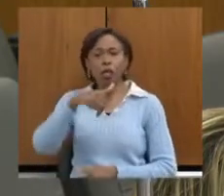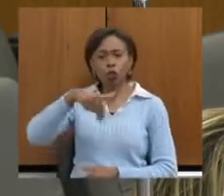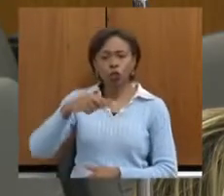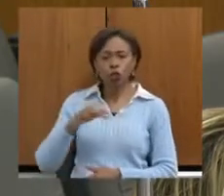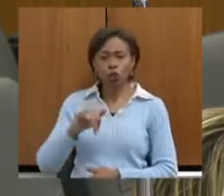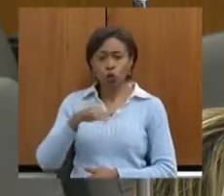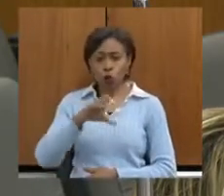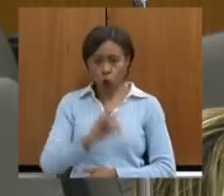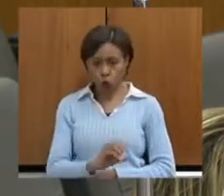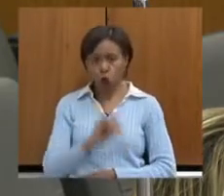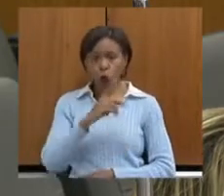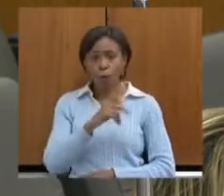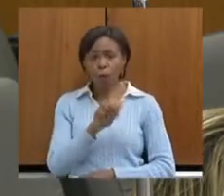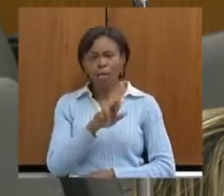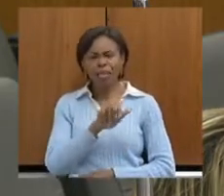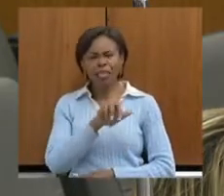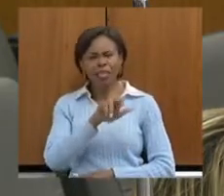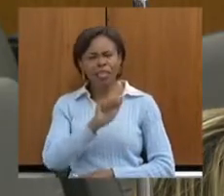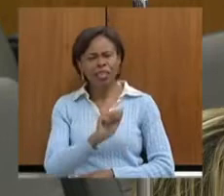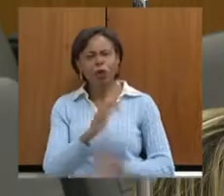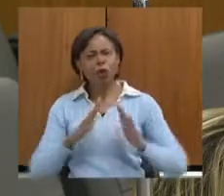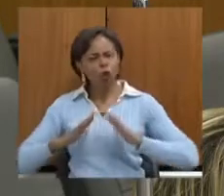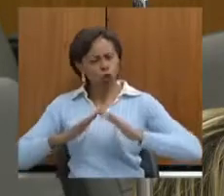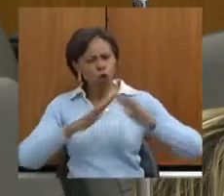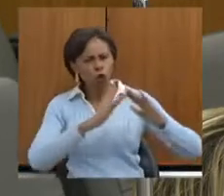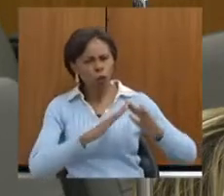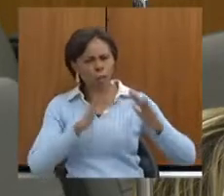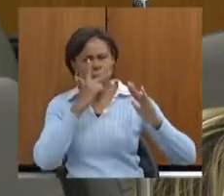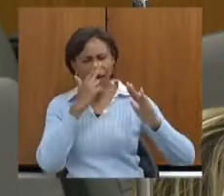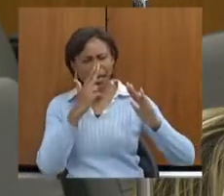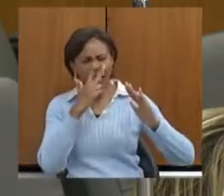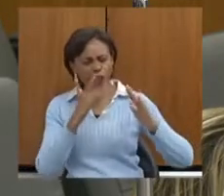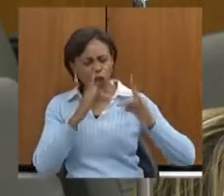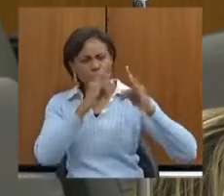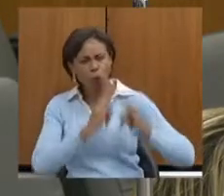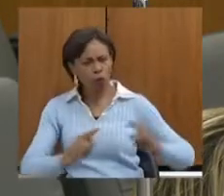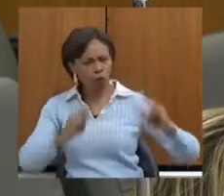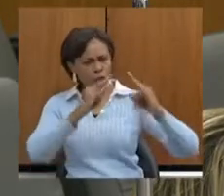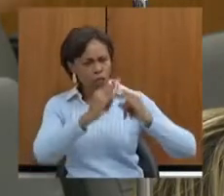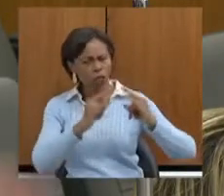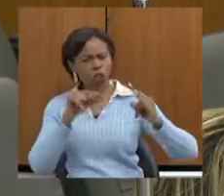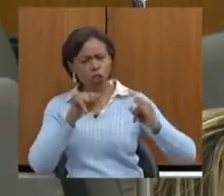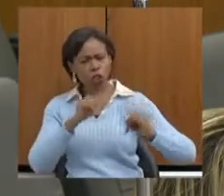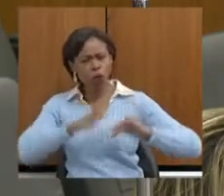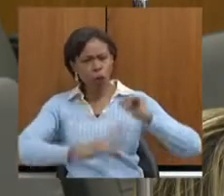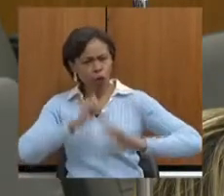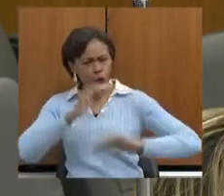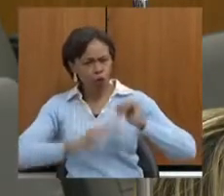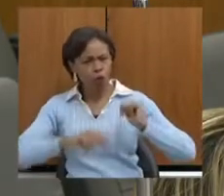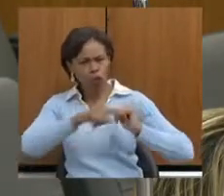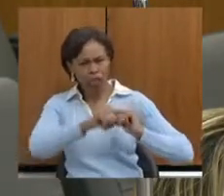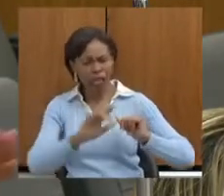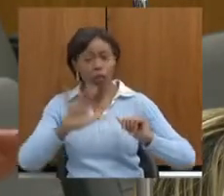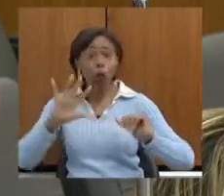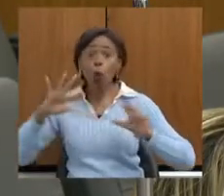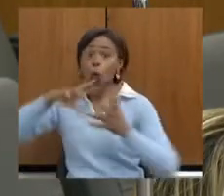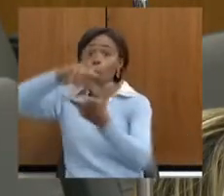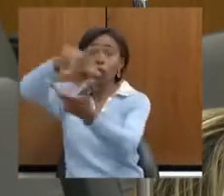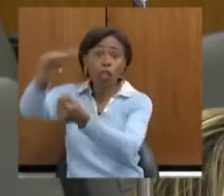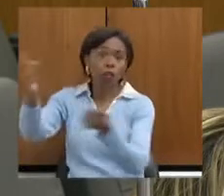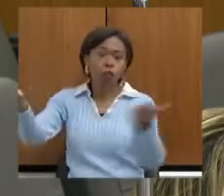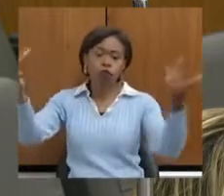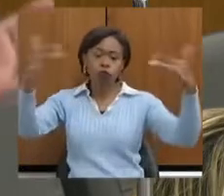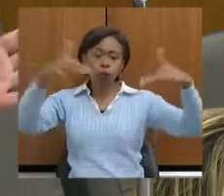se fosse Onde fica todo fosse uma alojamento como se diz assim de peão a mundo inteiro vem implantando Pereira para trabalhar mais